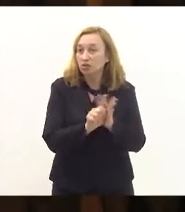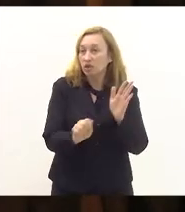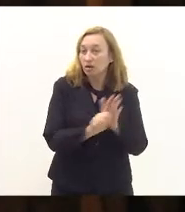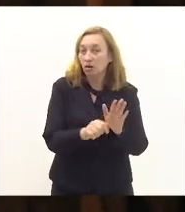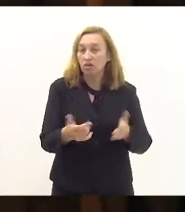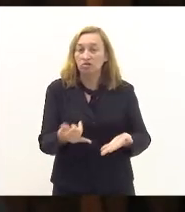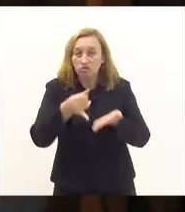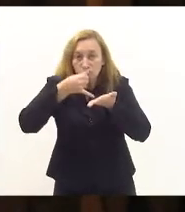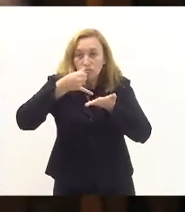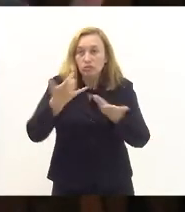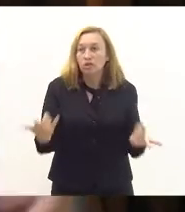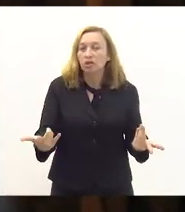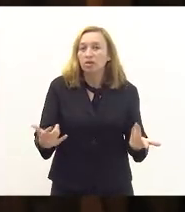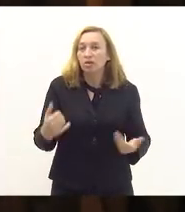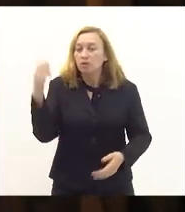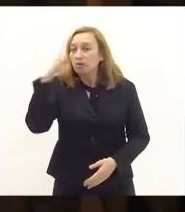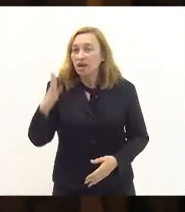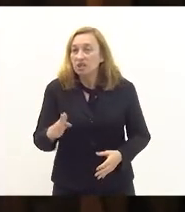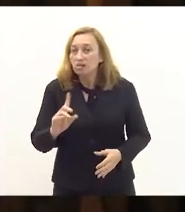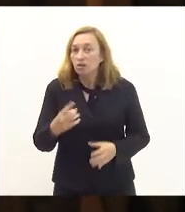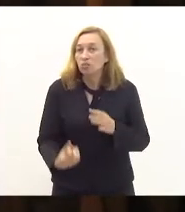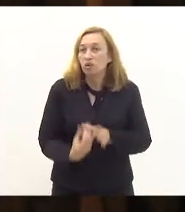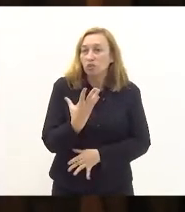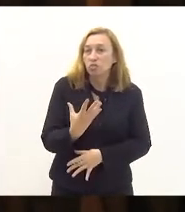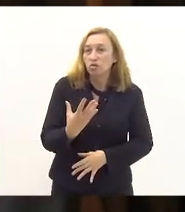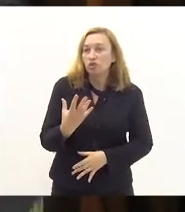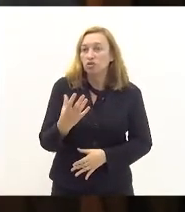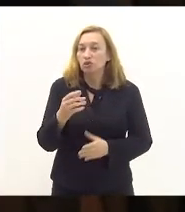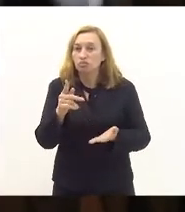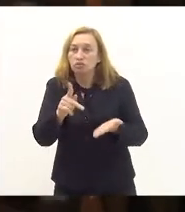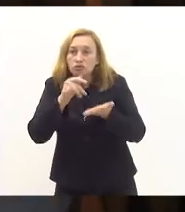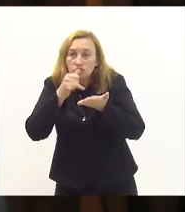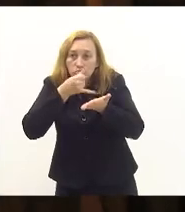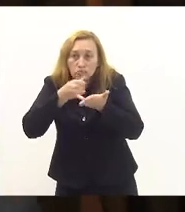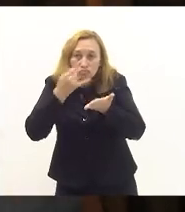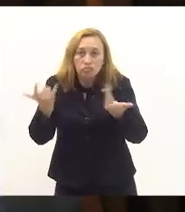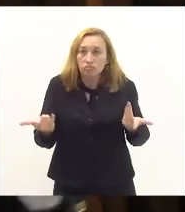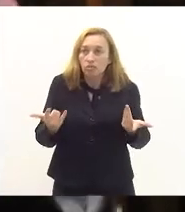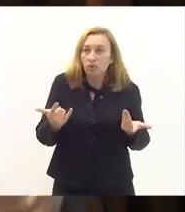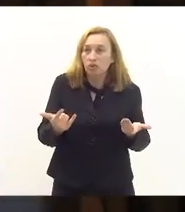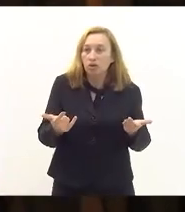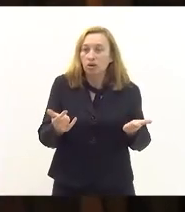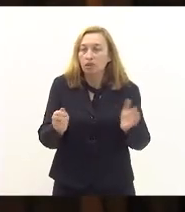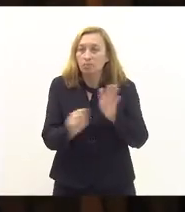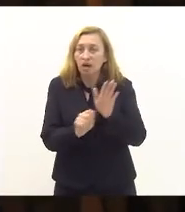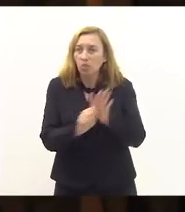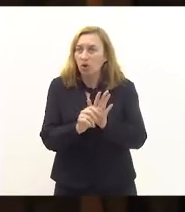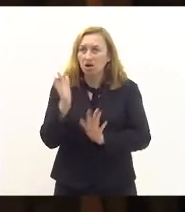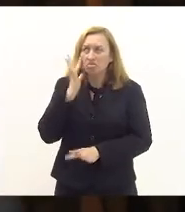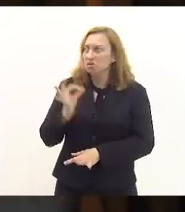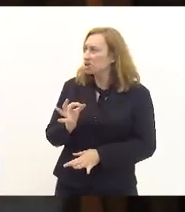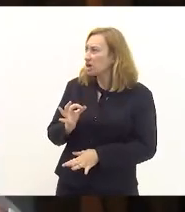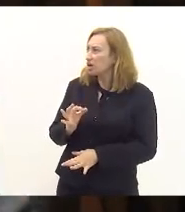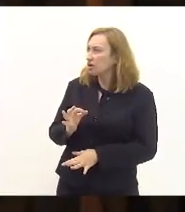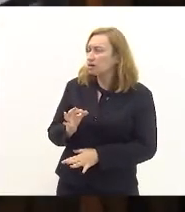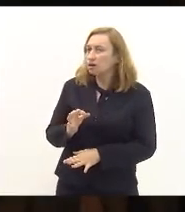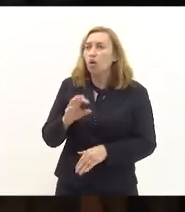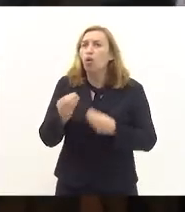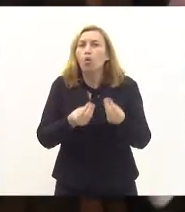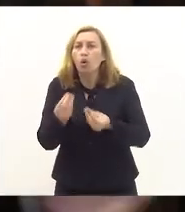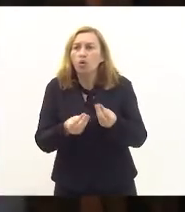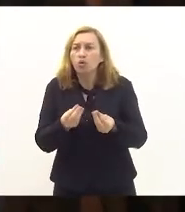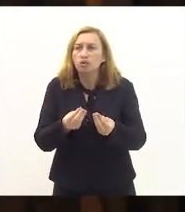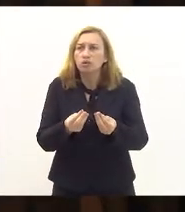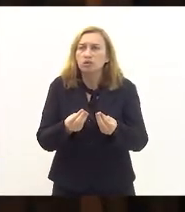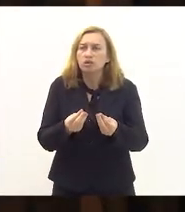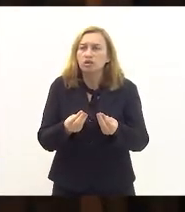cocaína? O Brasil não produz cocaína. Não tem plantação de maconha, pelo menos que se saiba. Como é que está tudo cheio